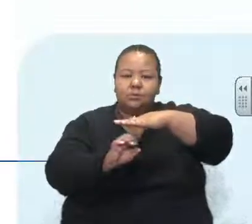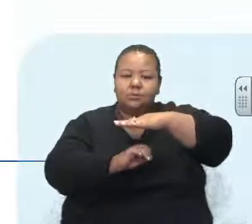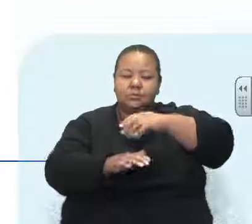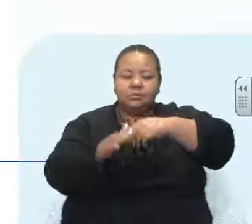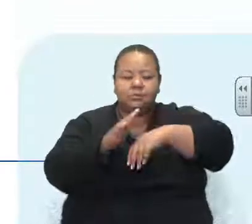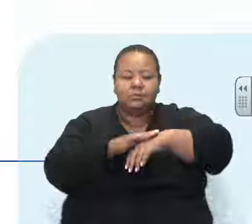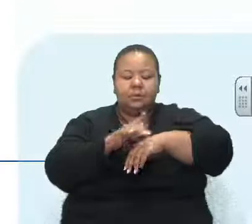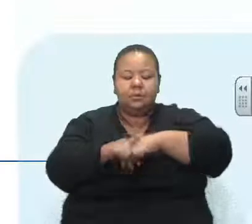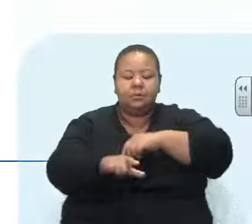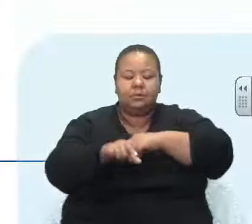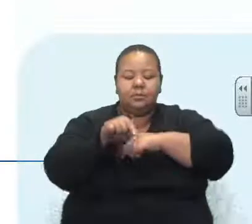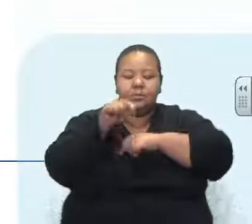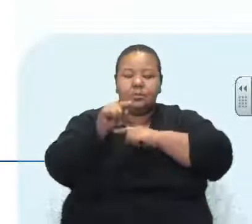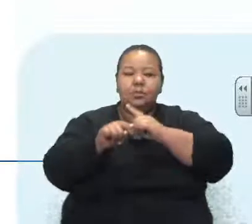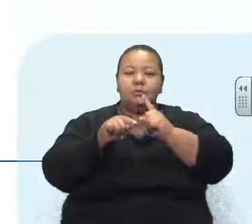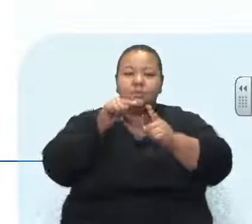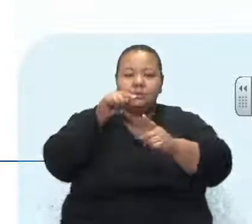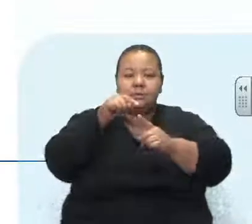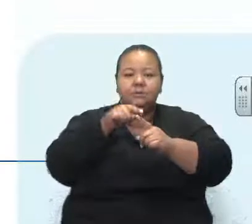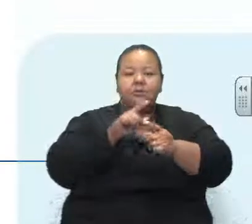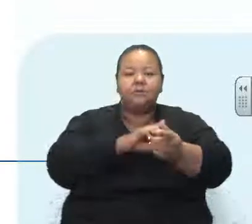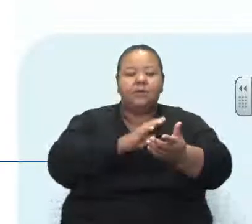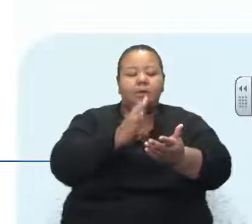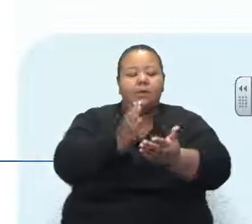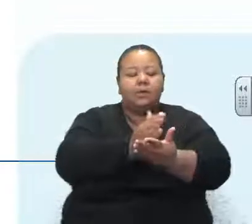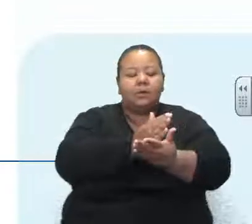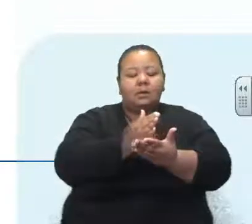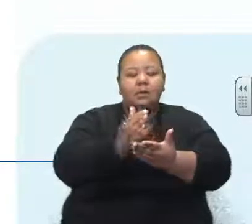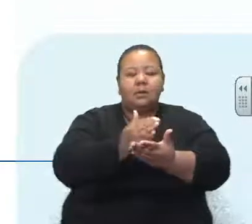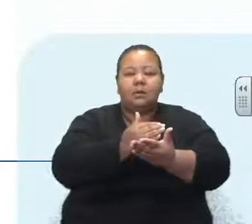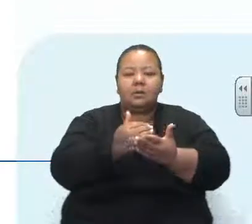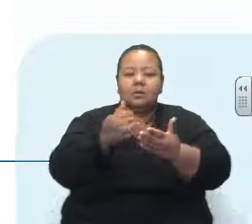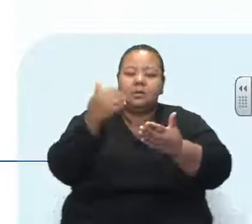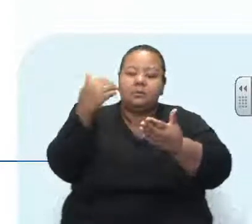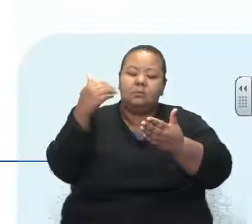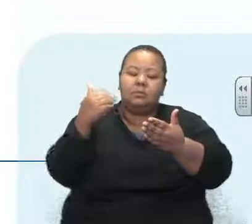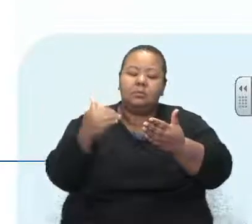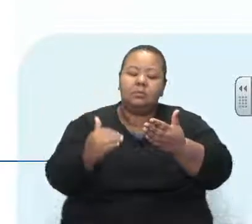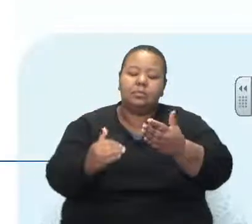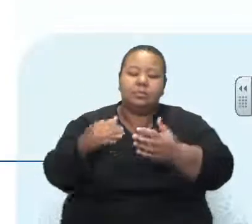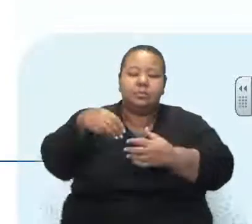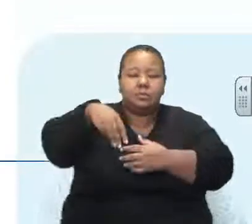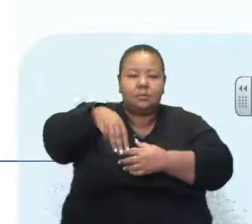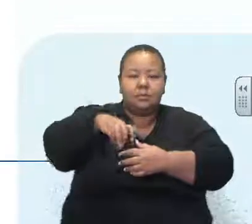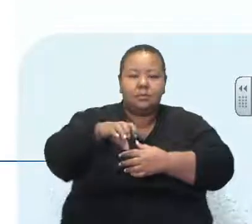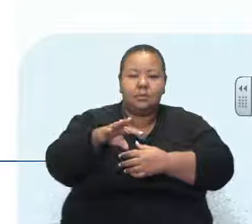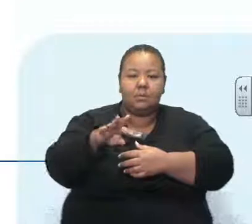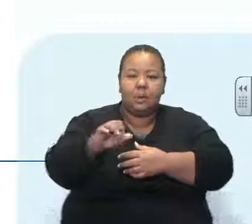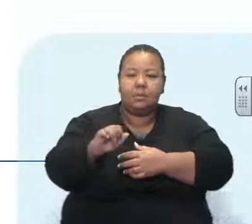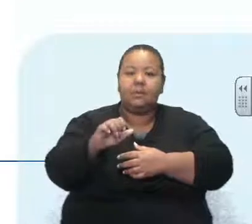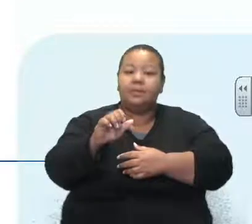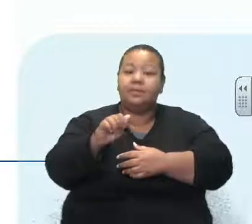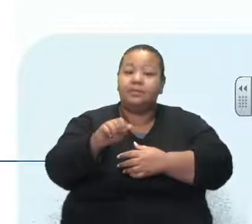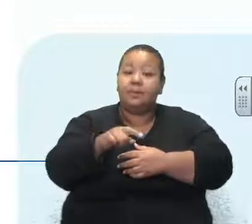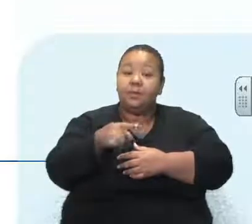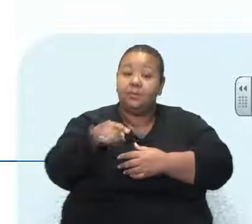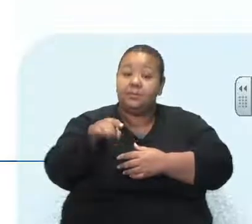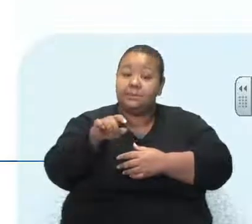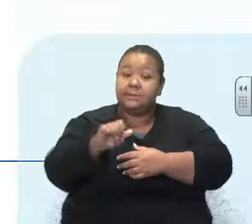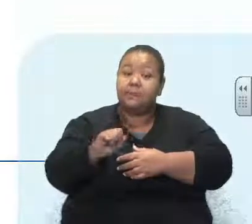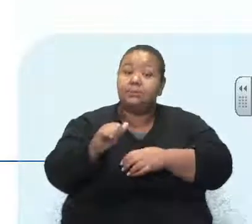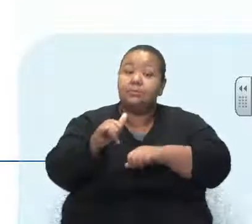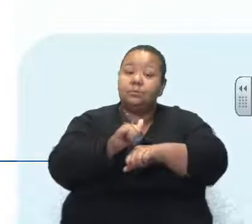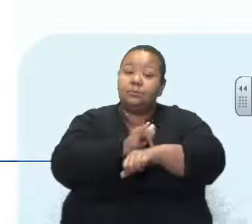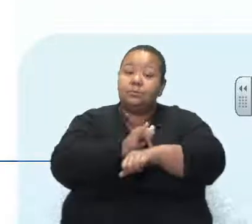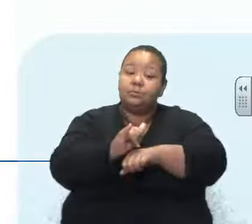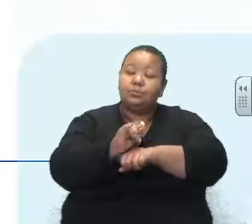definir seu objetivo e vai desmembrar em meta com as ações estratégicas, eu consigo agora analisar os meus